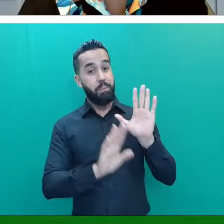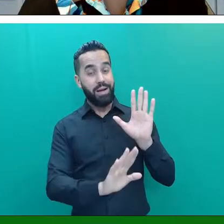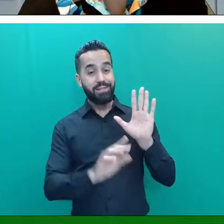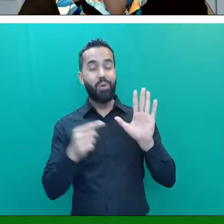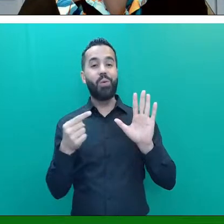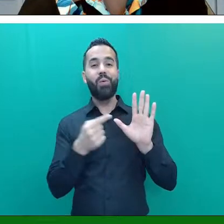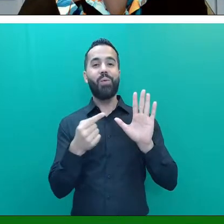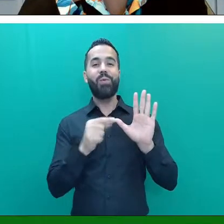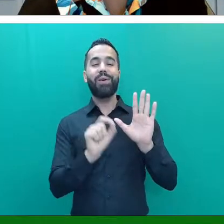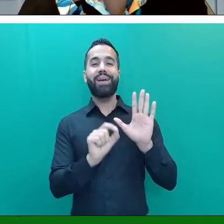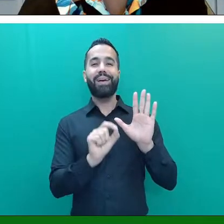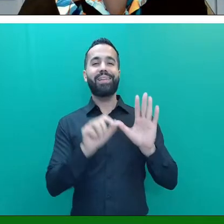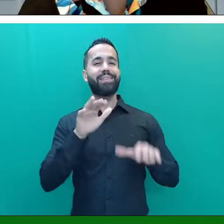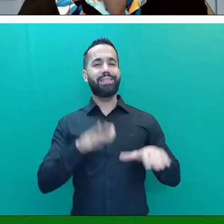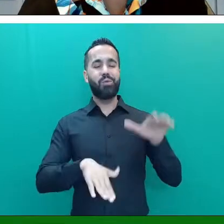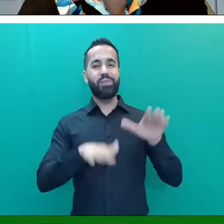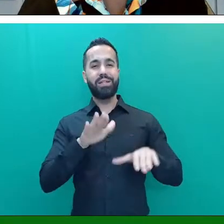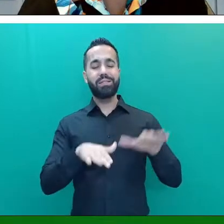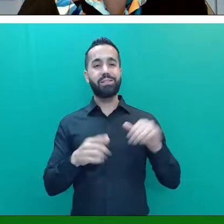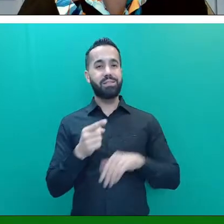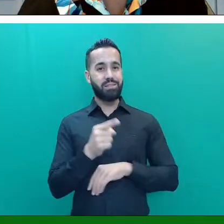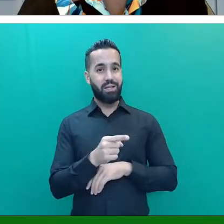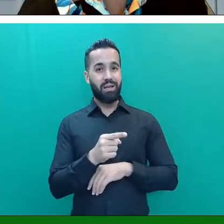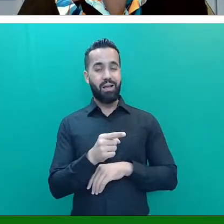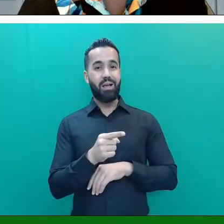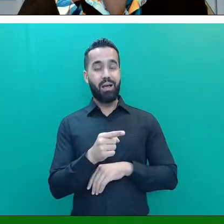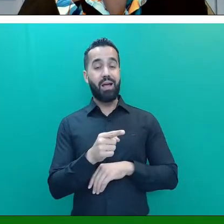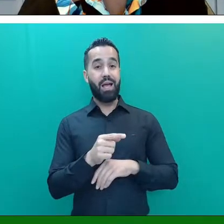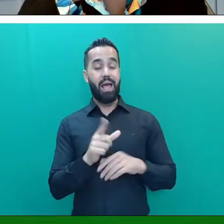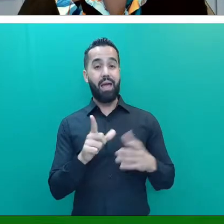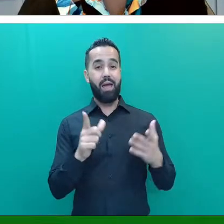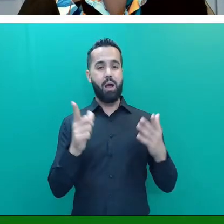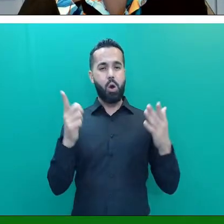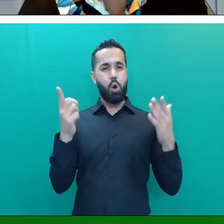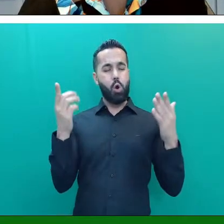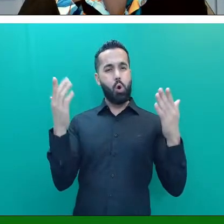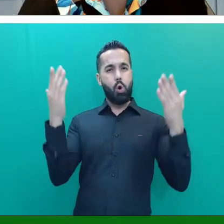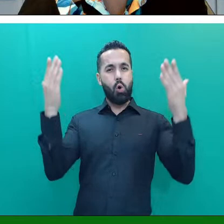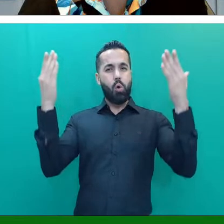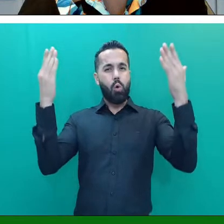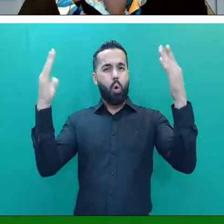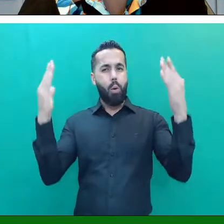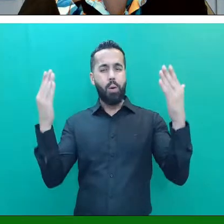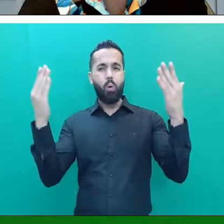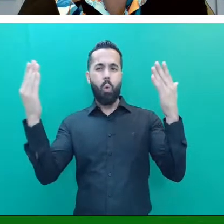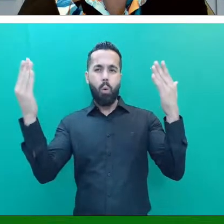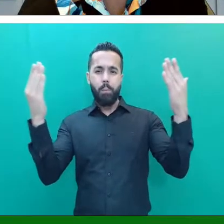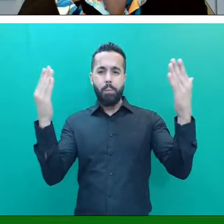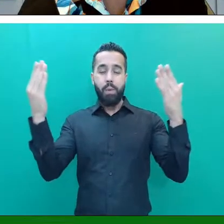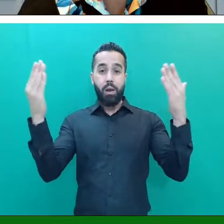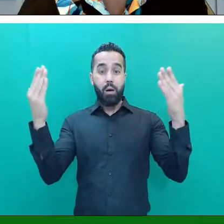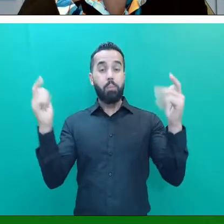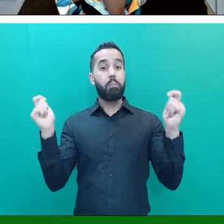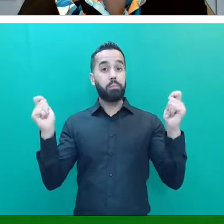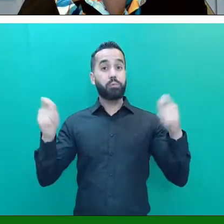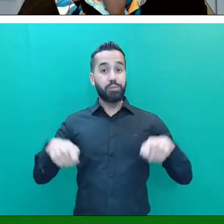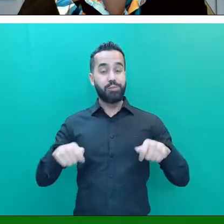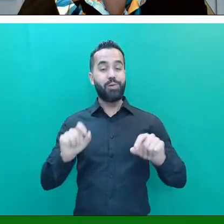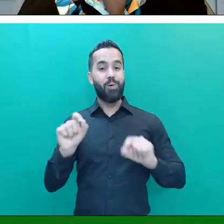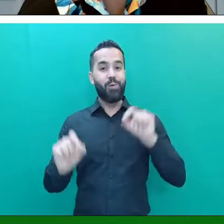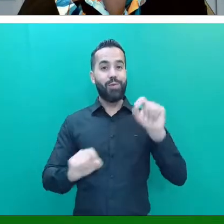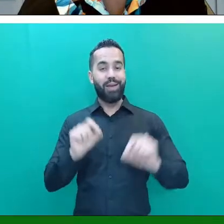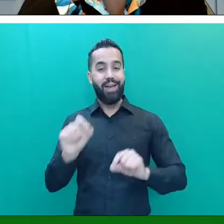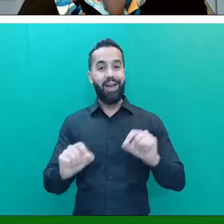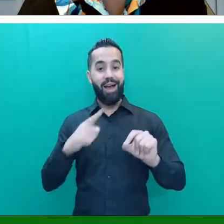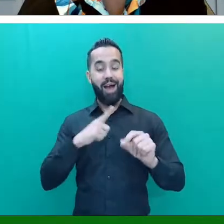porque talvez o viés comparatista pudesse iluminar o objeto, o seu objeto, pelo